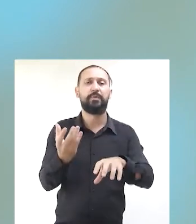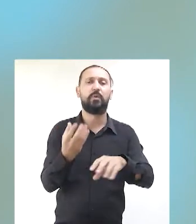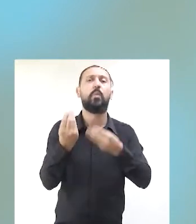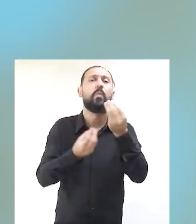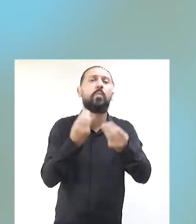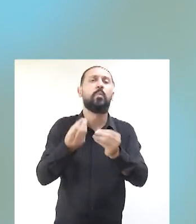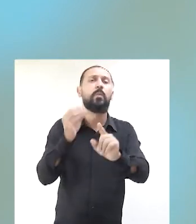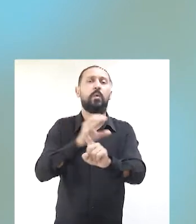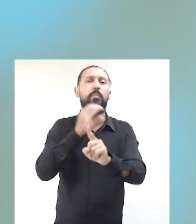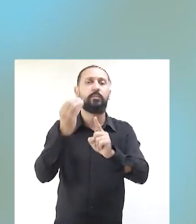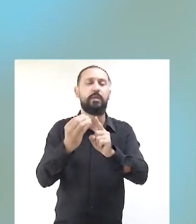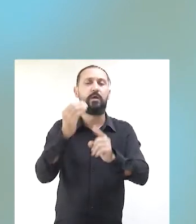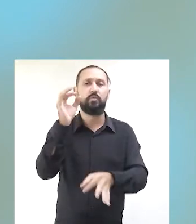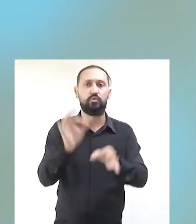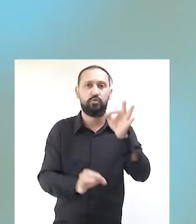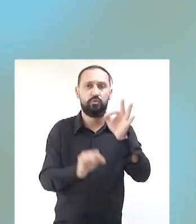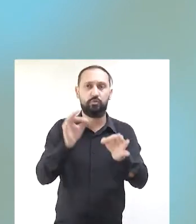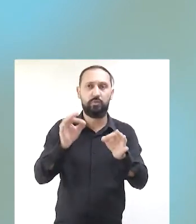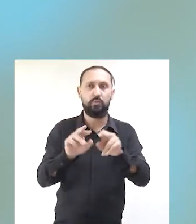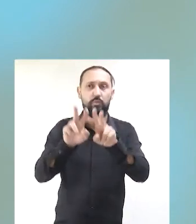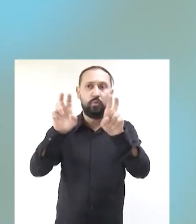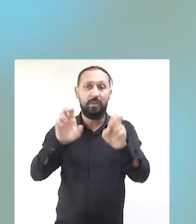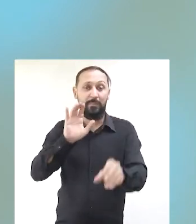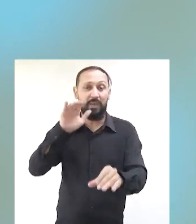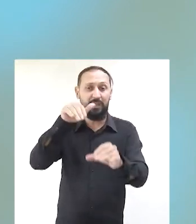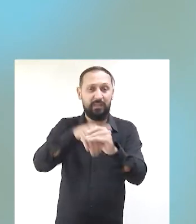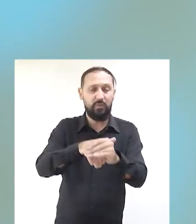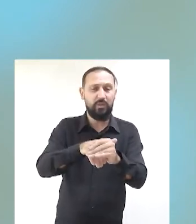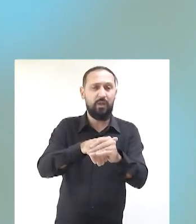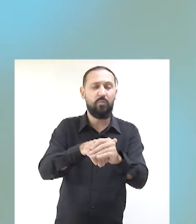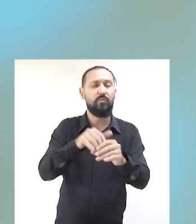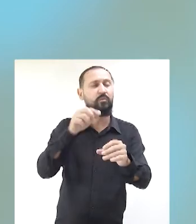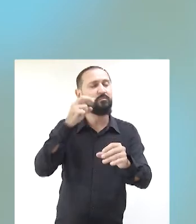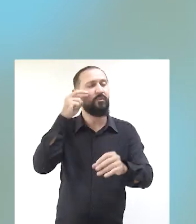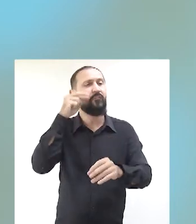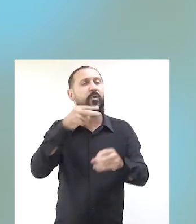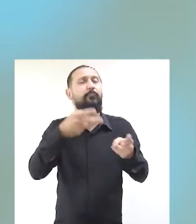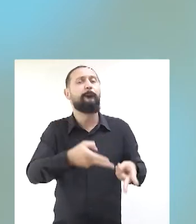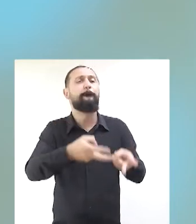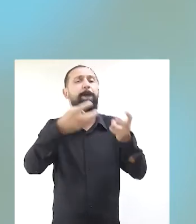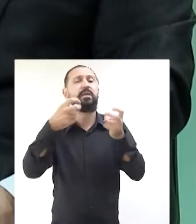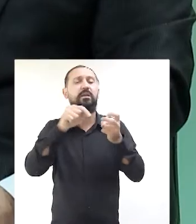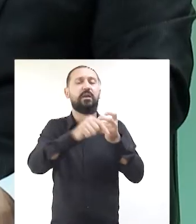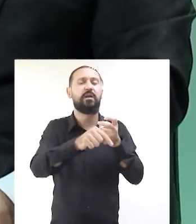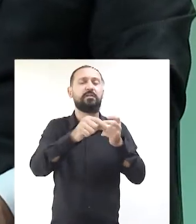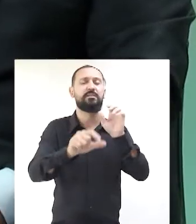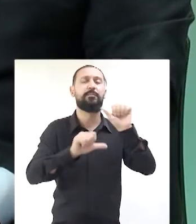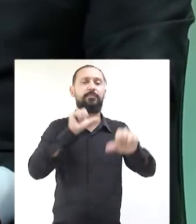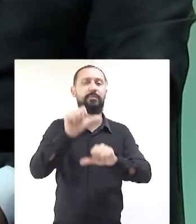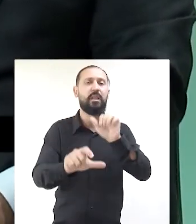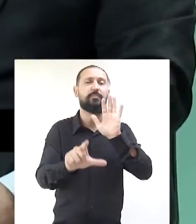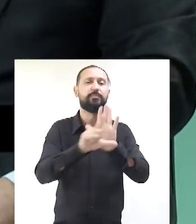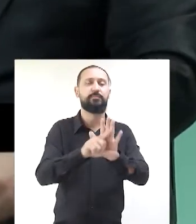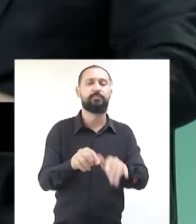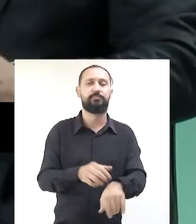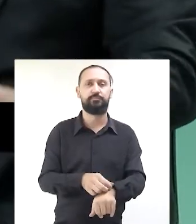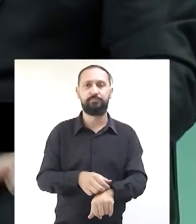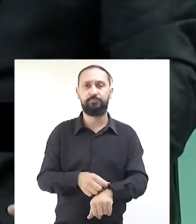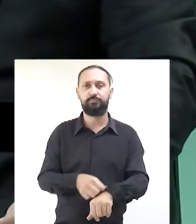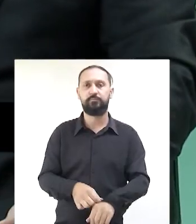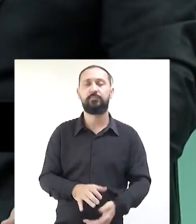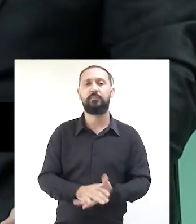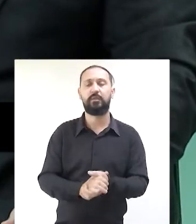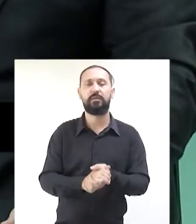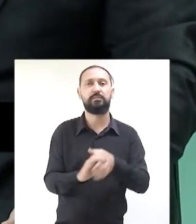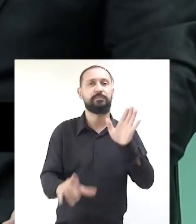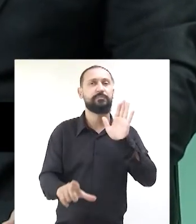que a comunidade jurídica eleitoralista recebeu a promulgação dessa reforma? Veja bem, essas